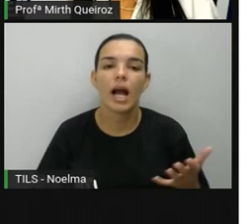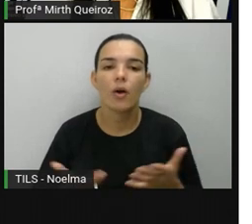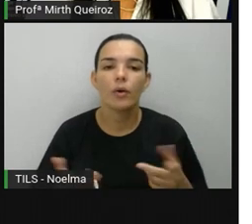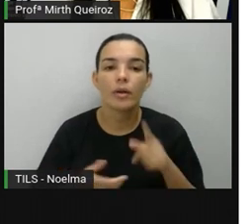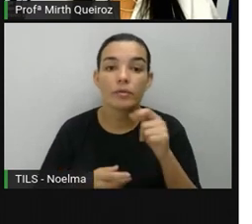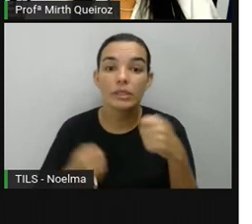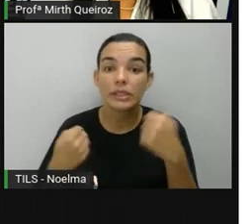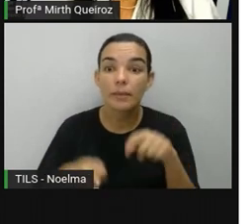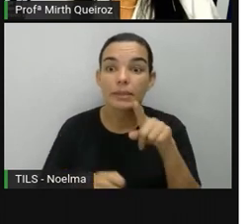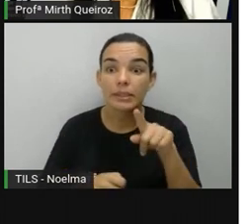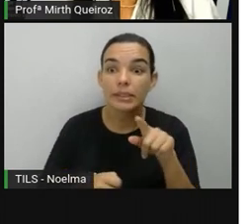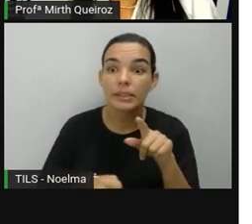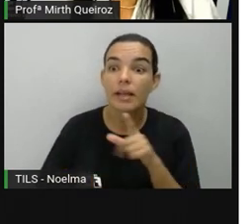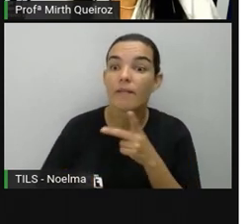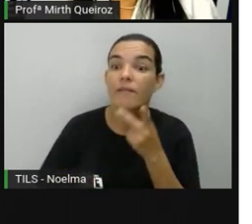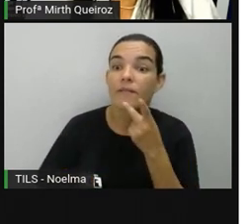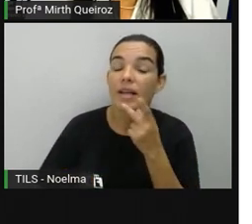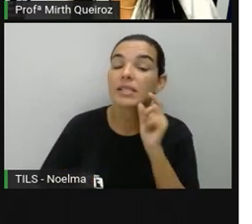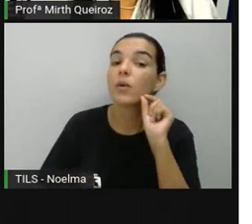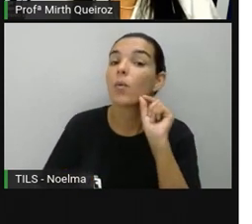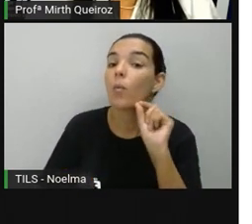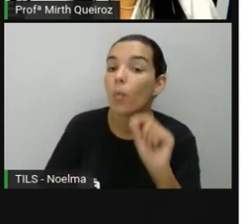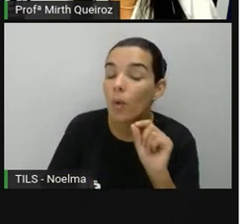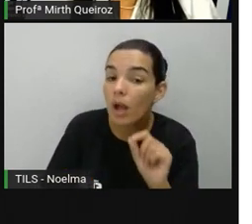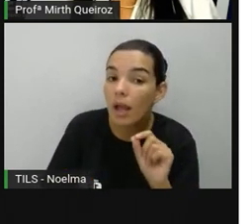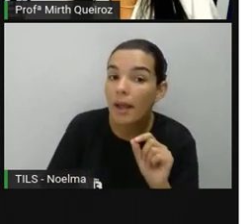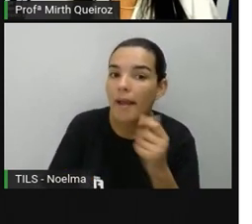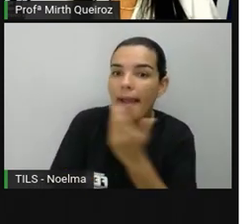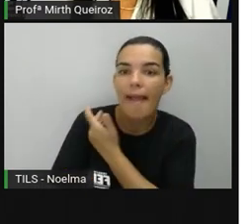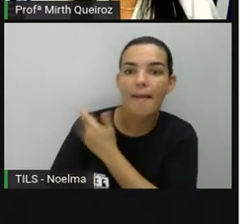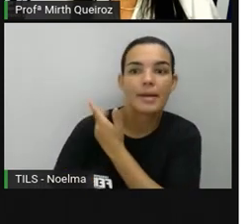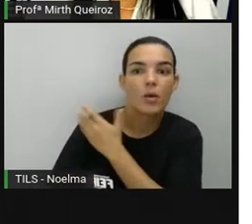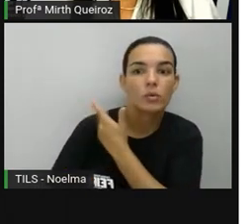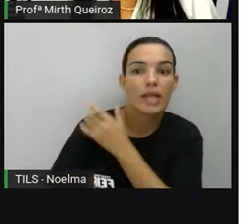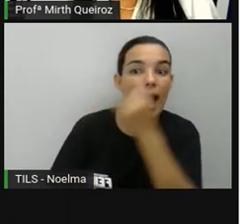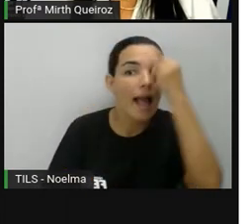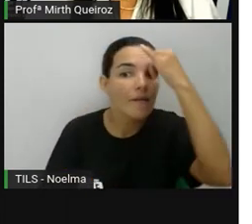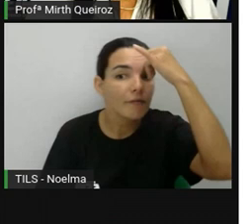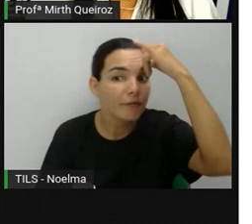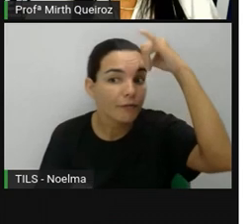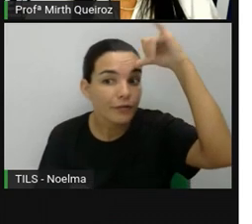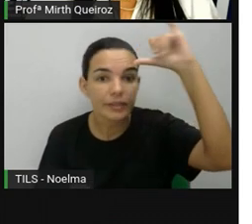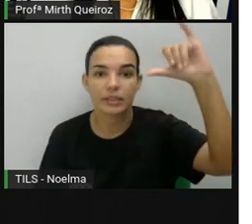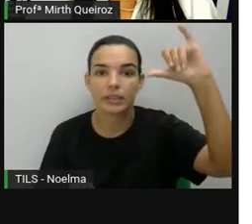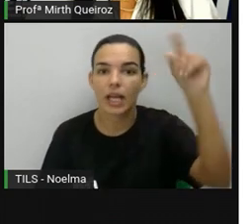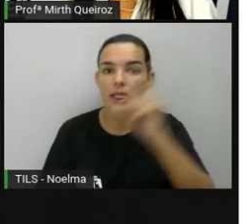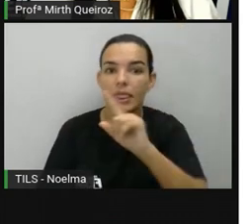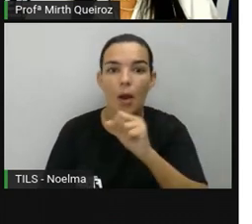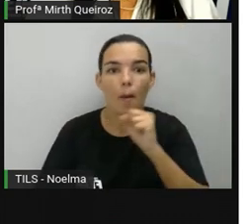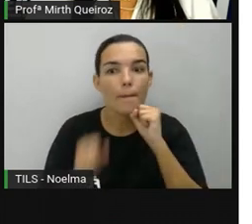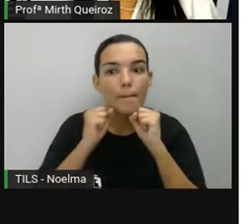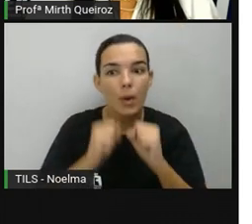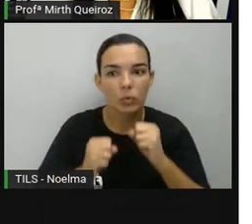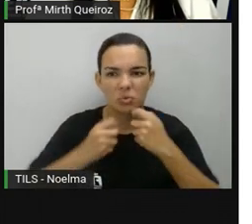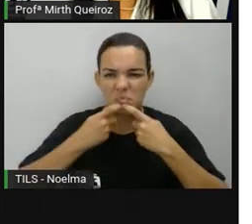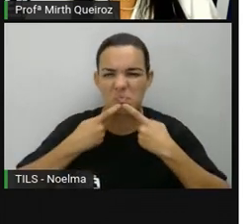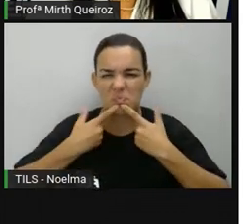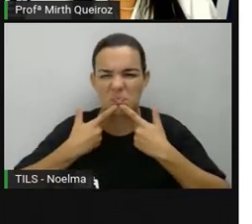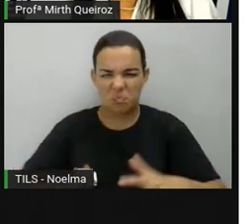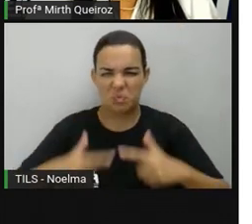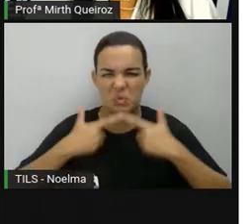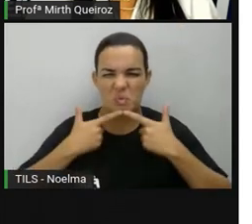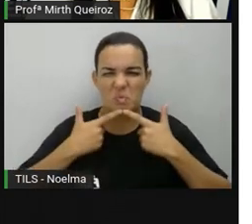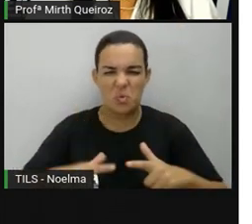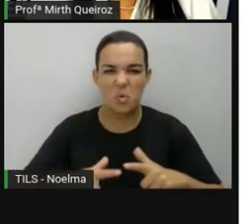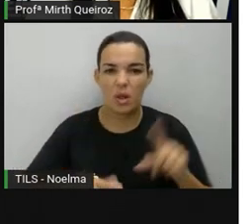seus preconceitos, respeite as diferenças e não seja agressivo nas publicações, muito menos